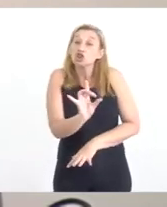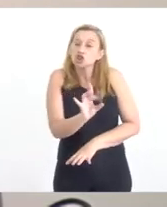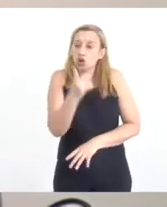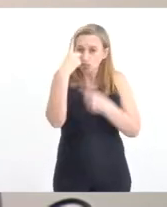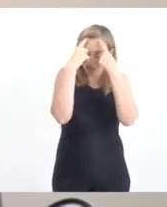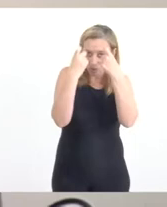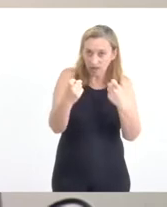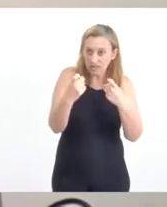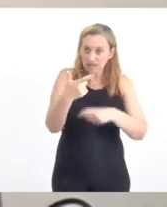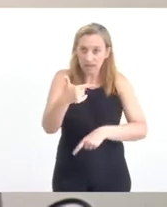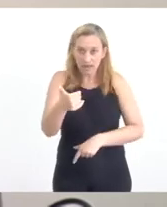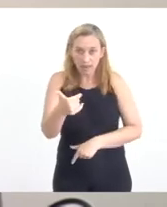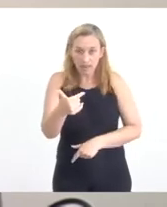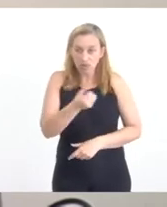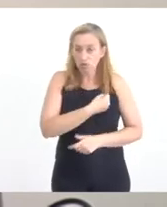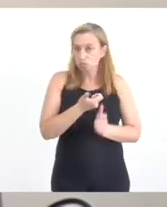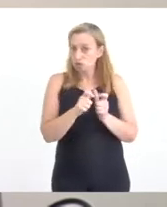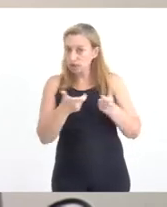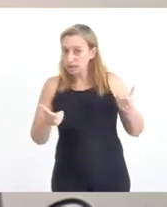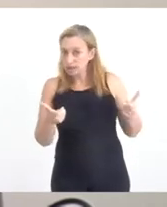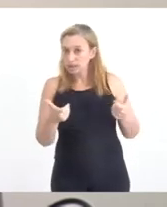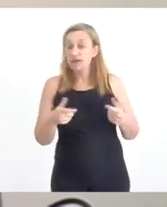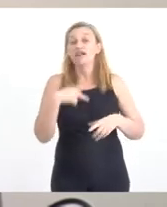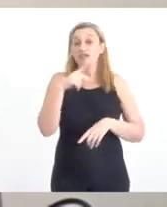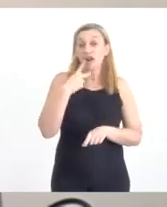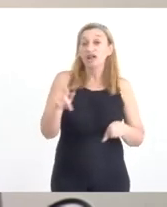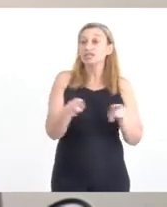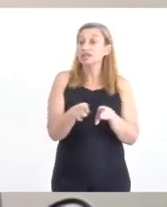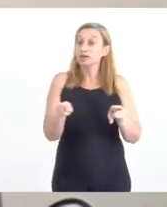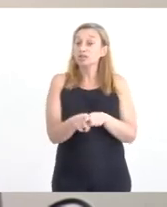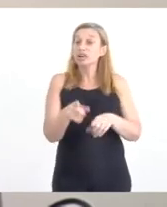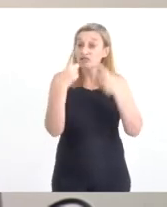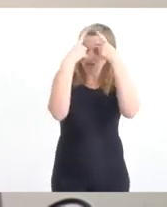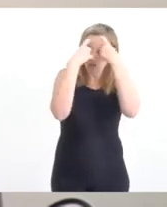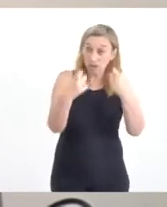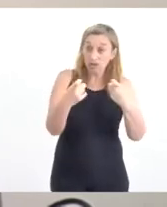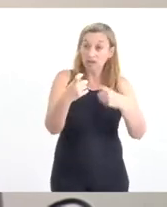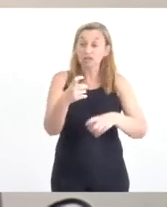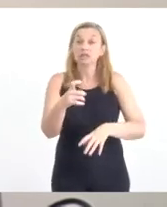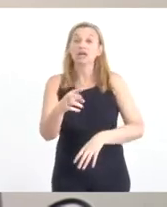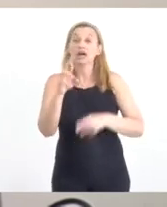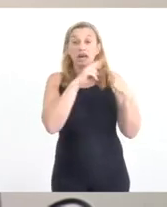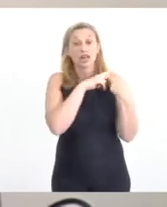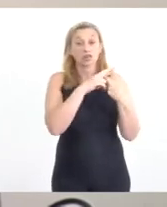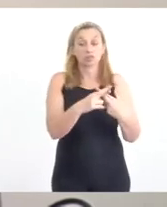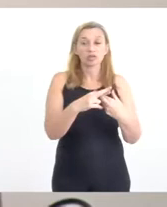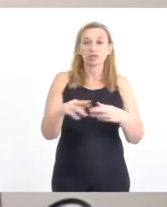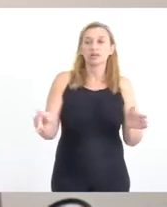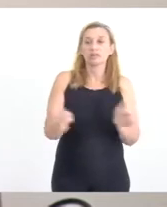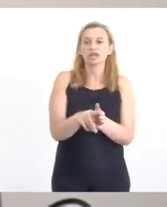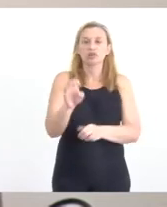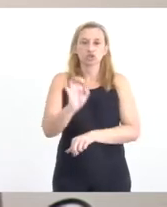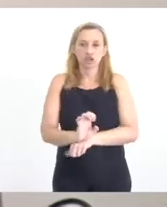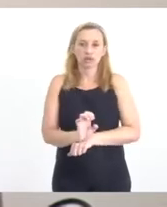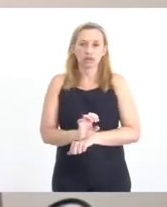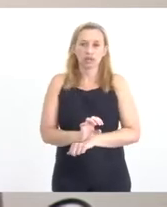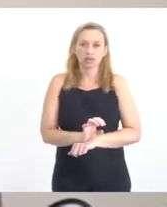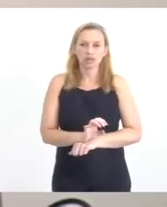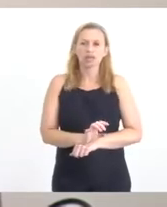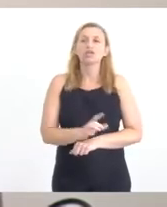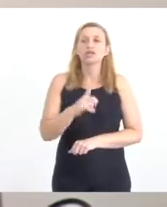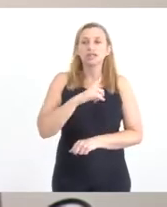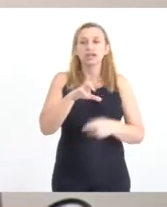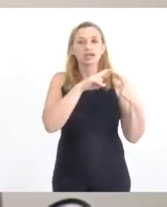só violência armada aumentar a gente tava falando também de uma violência armada cuja responsabilidade do estado que